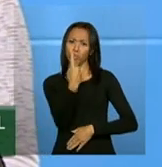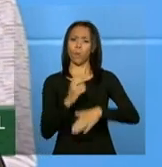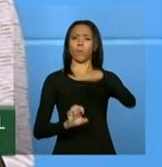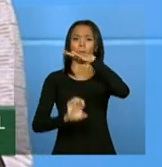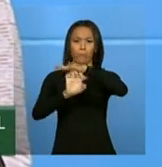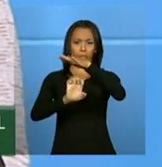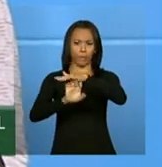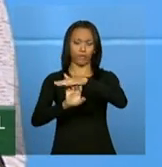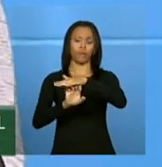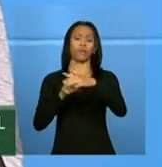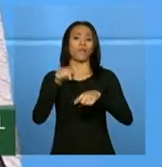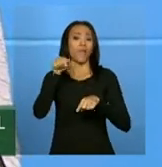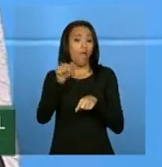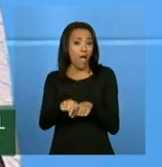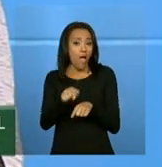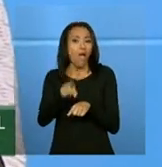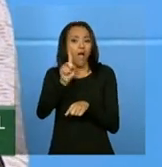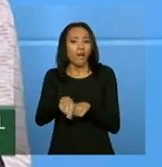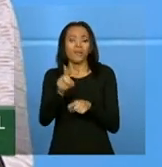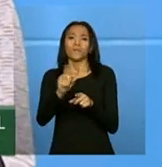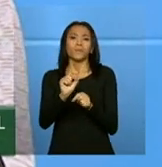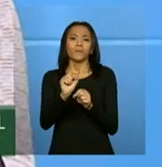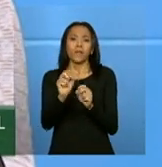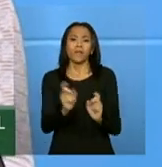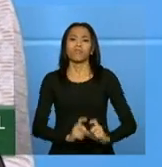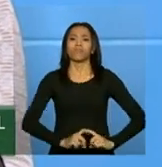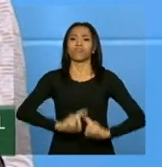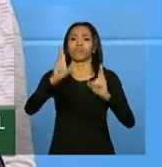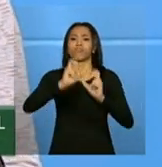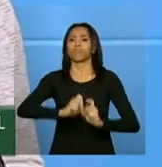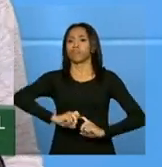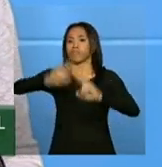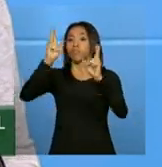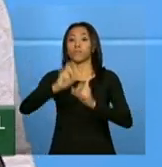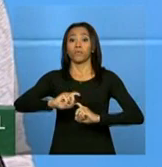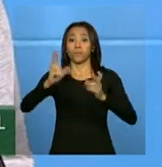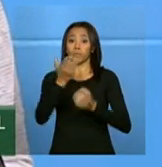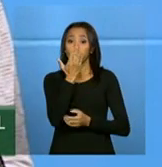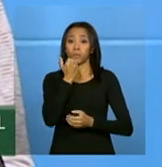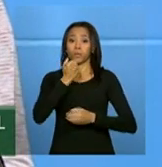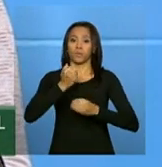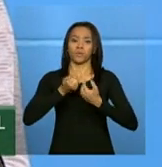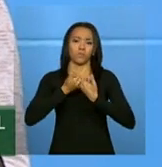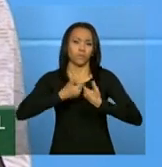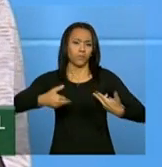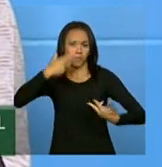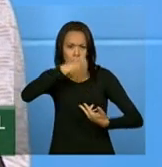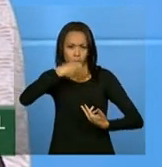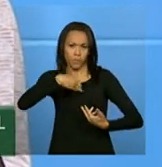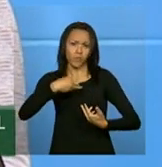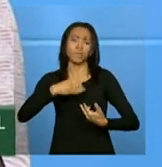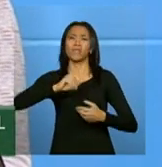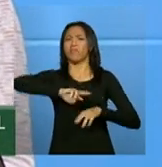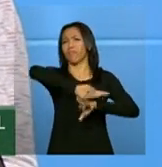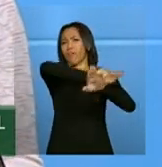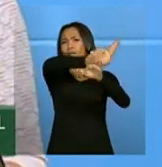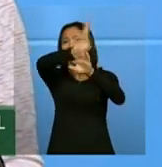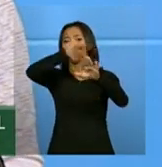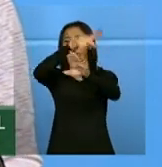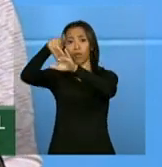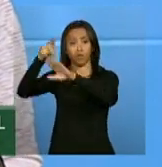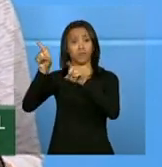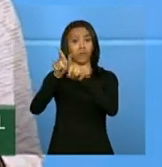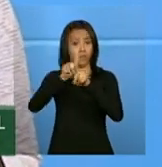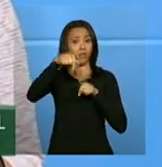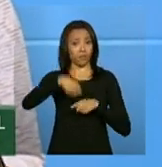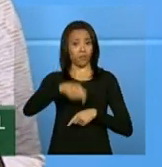É uma empresa que faz importação e exportações de frutas e verduras de vários países, inclusive aqui do Brasil. Eles não